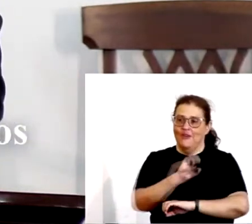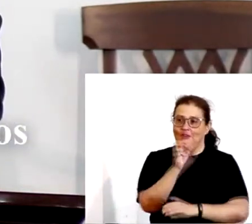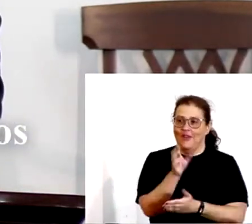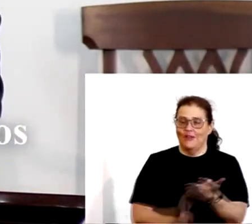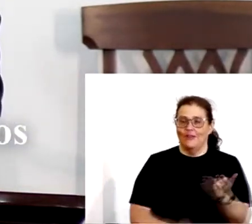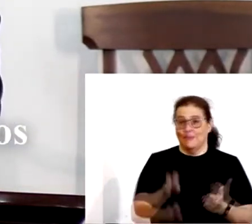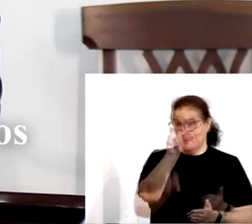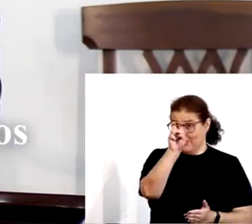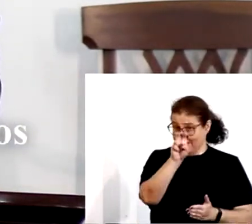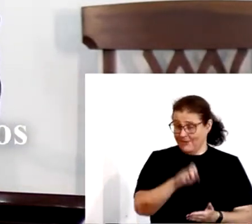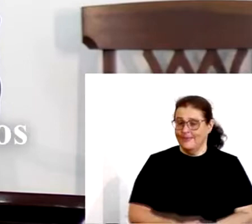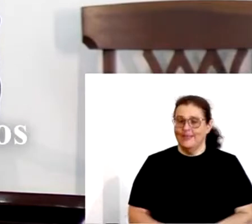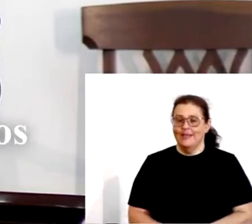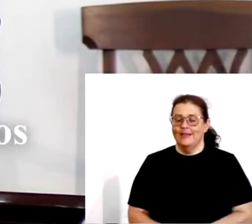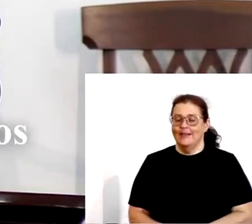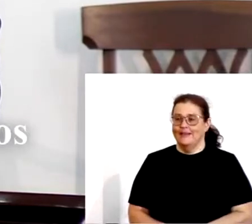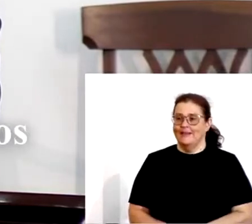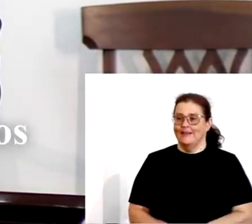5.